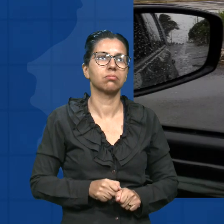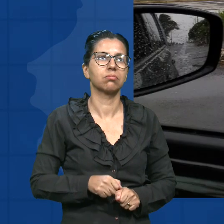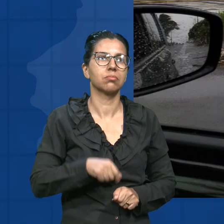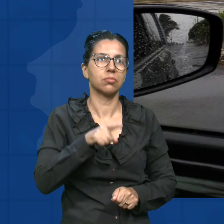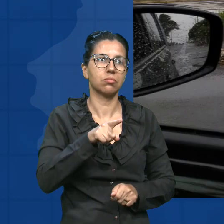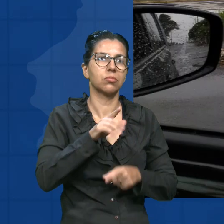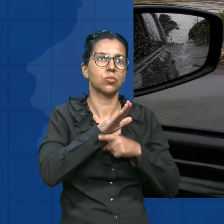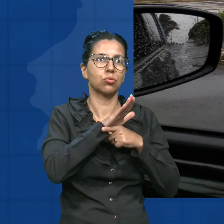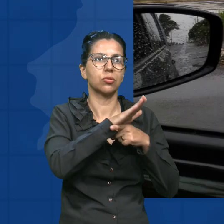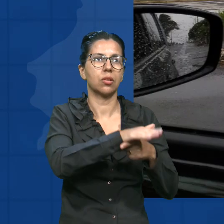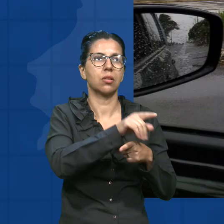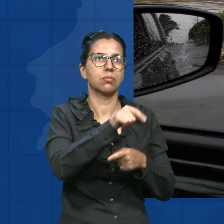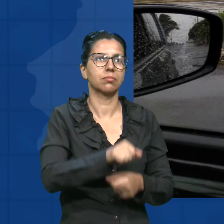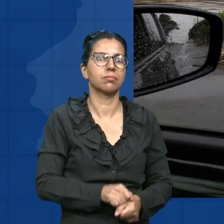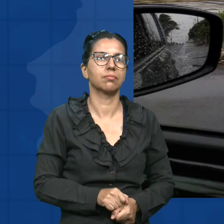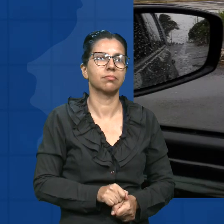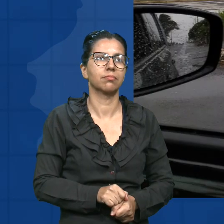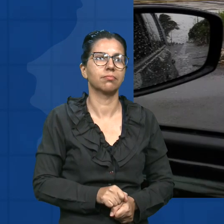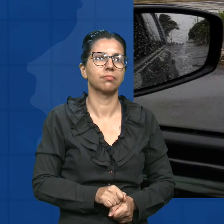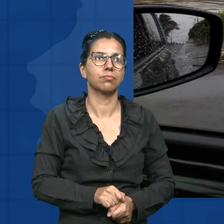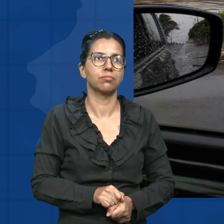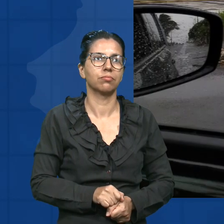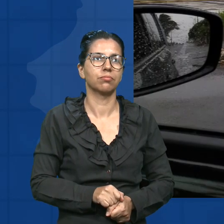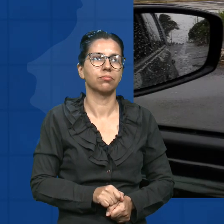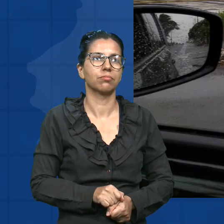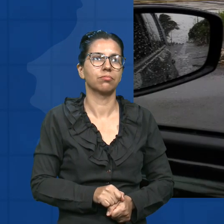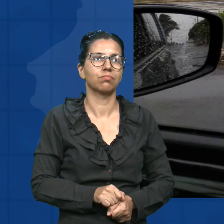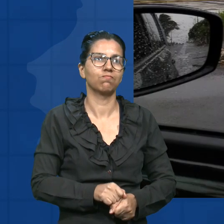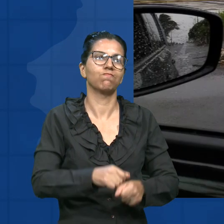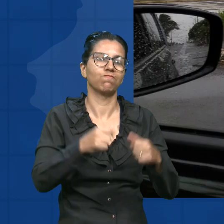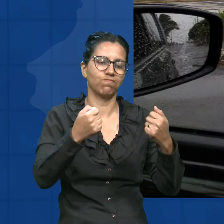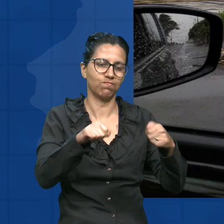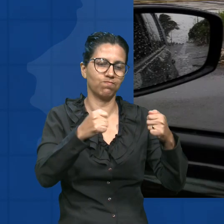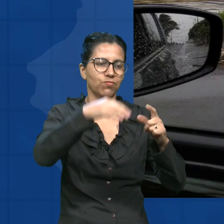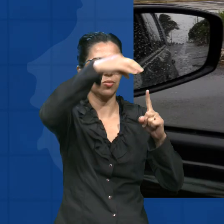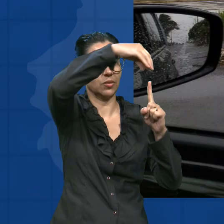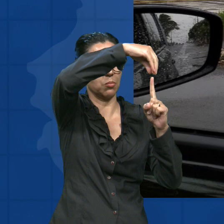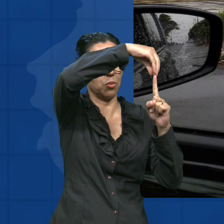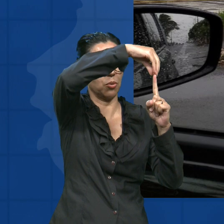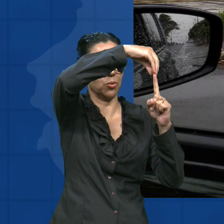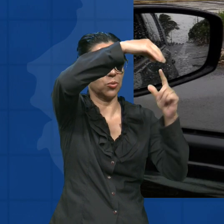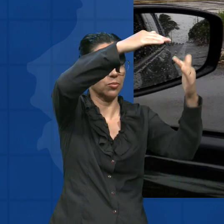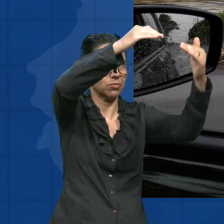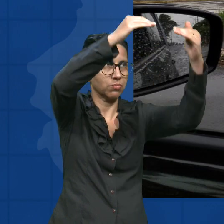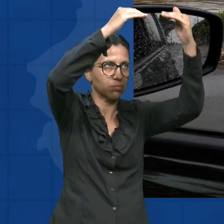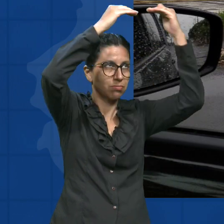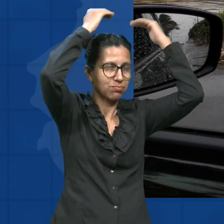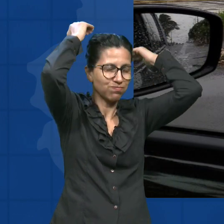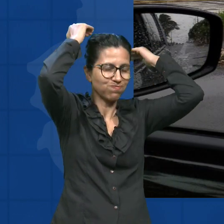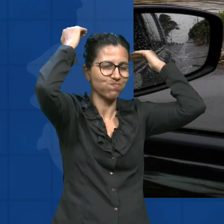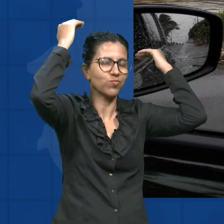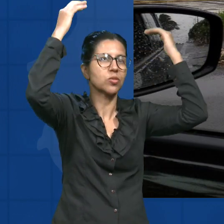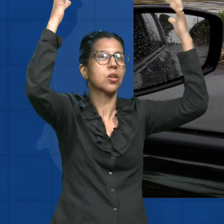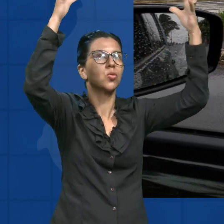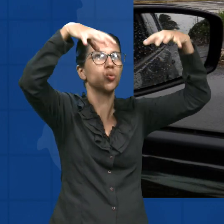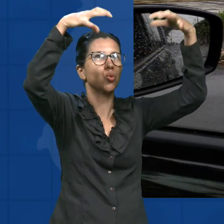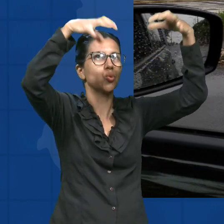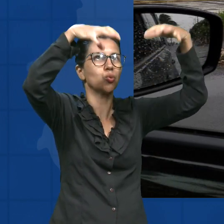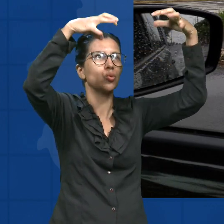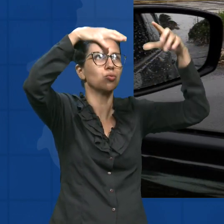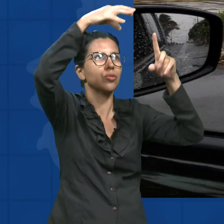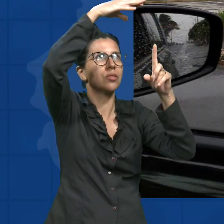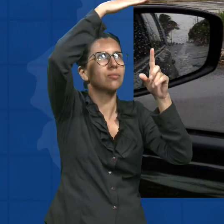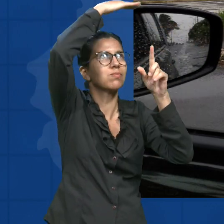da nossa comunidade. Está aí, é evidente que a ausência de uma estrutura de proteção dia de chuva, né, tem